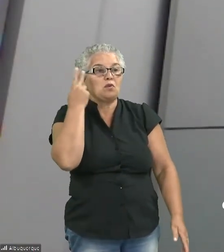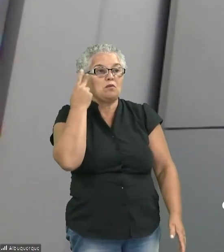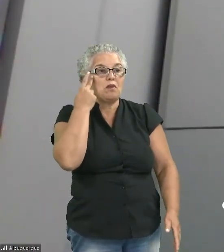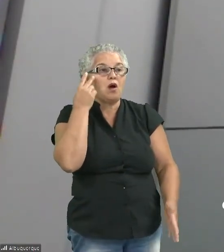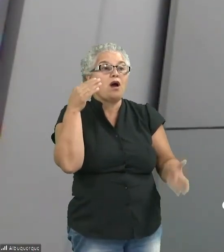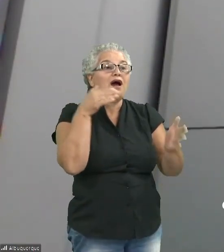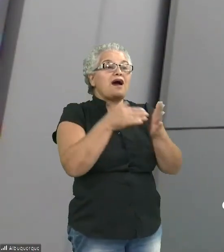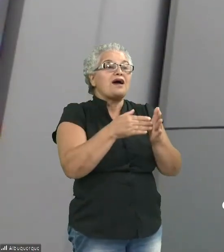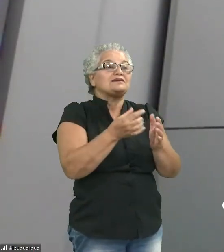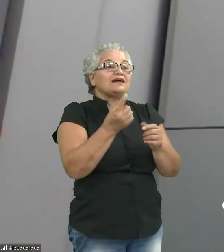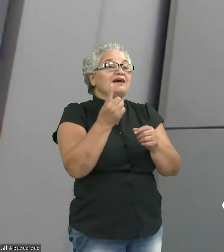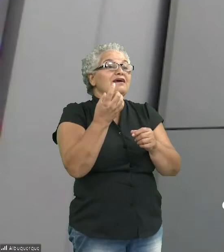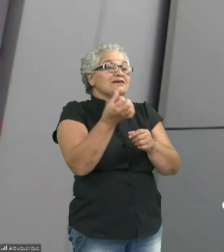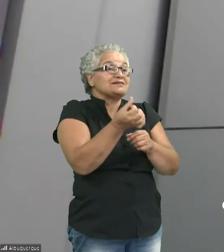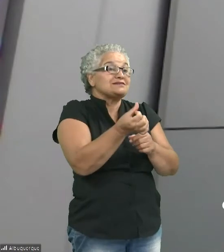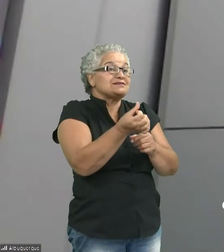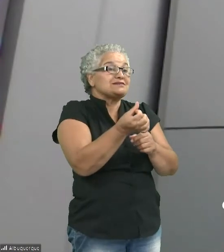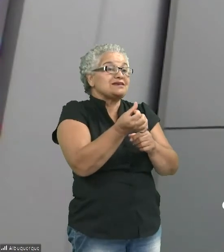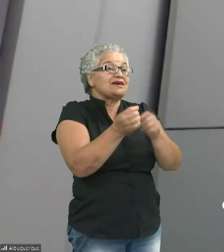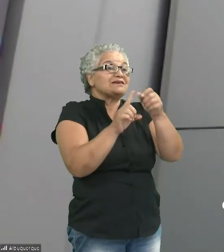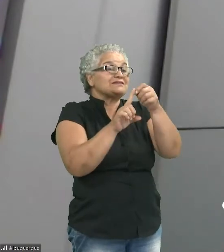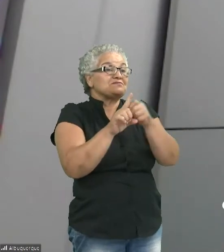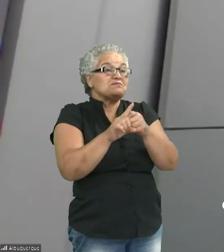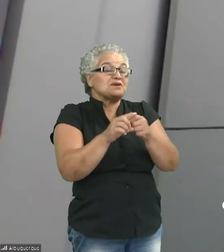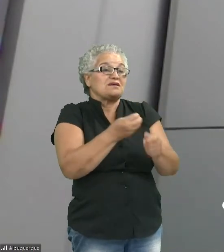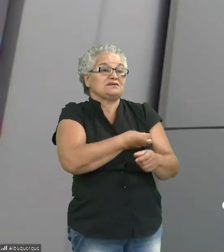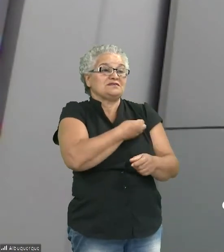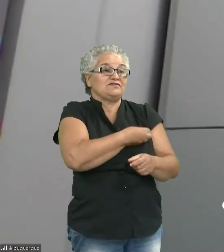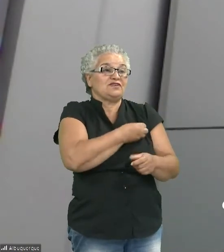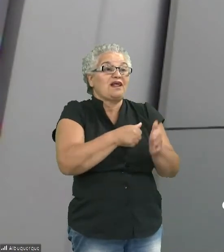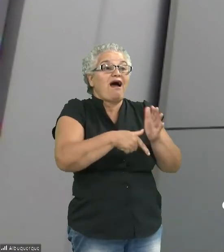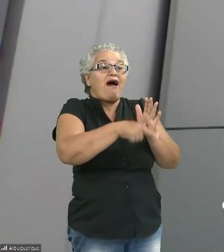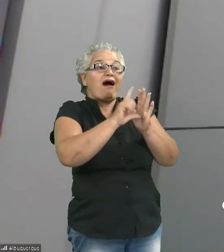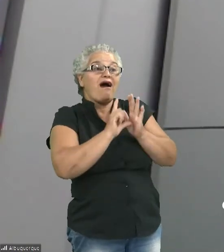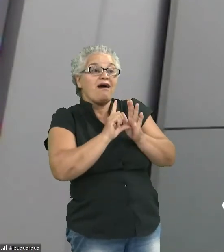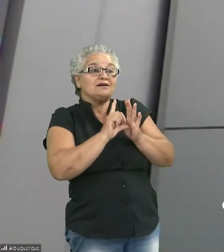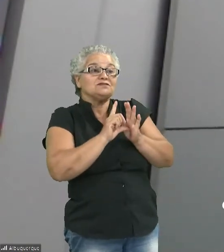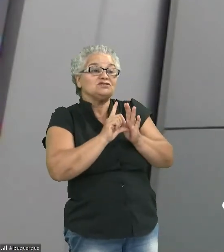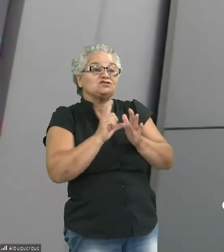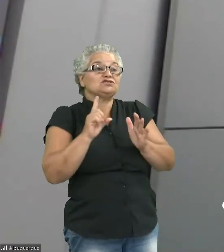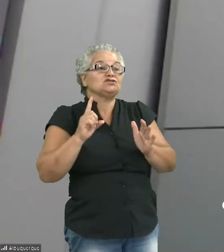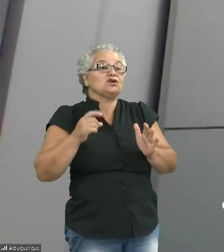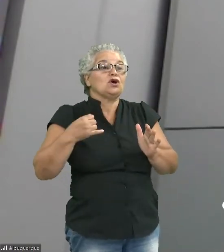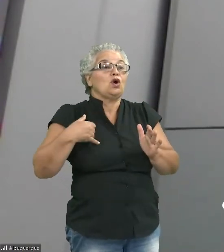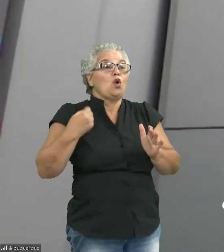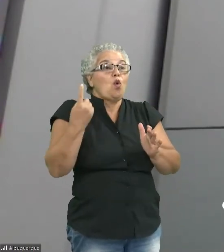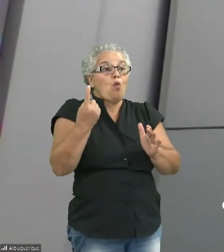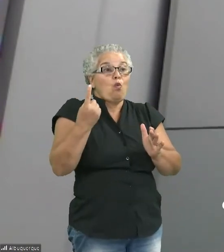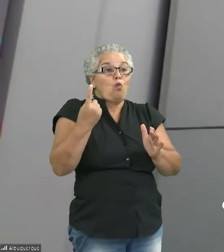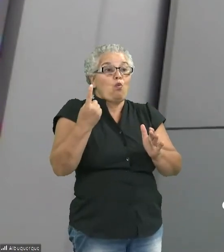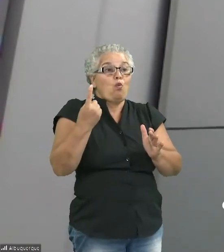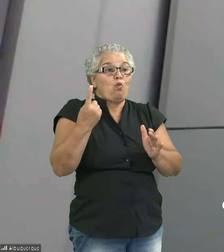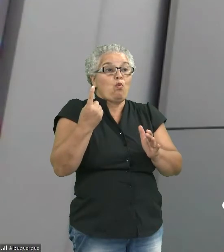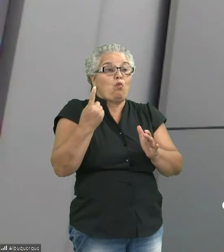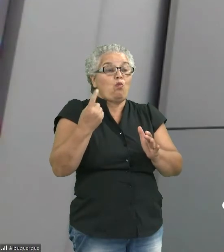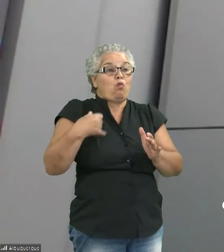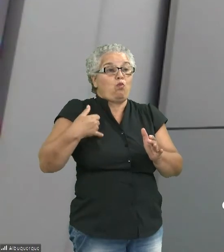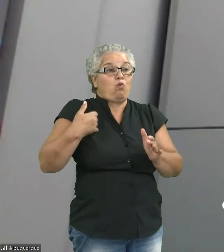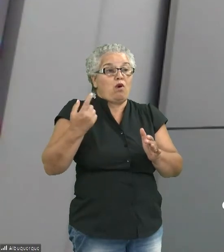sendo que antes de completar um ano de idade, foi acometida por uma paralisia infantil,